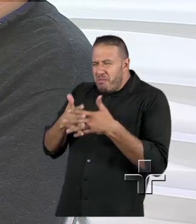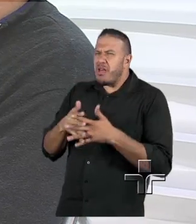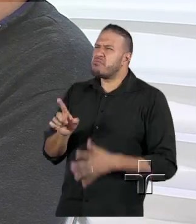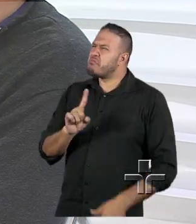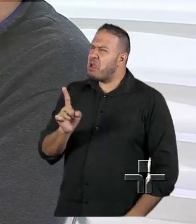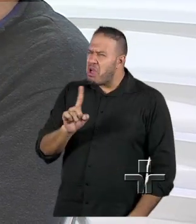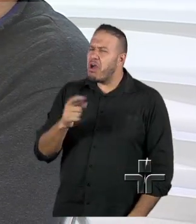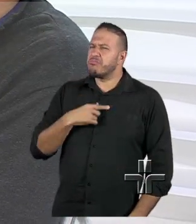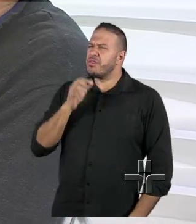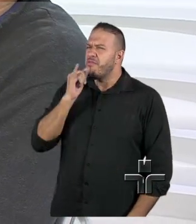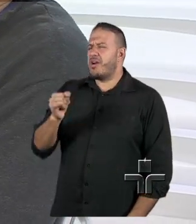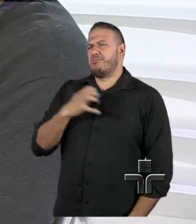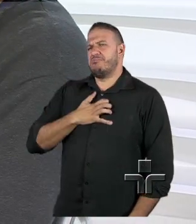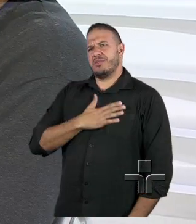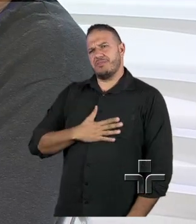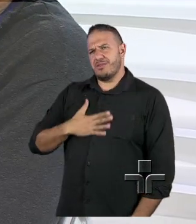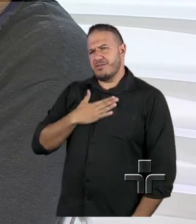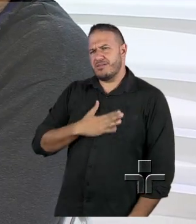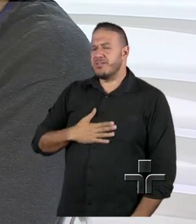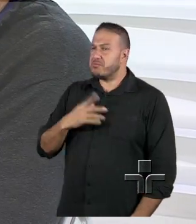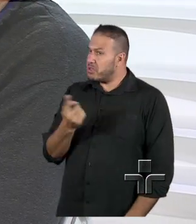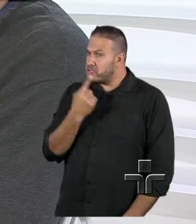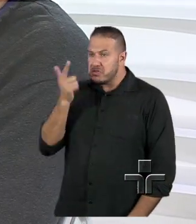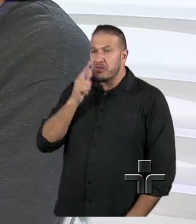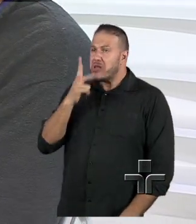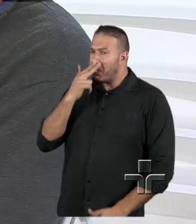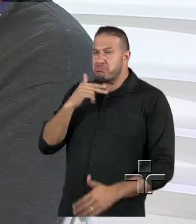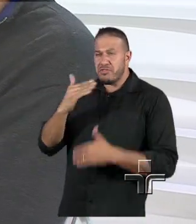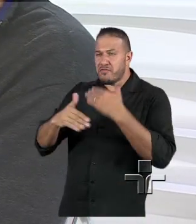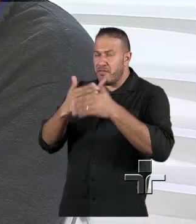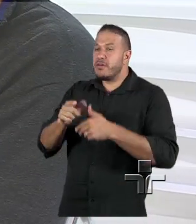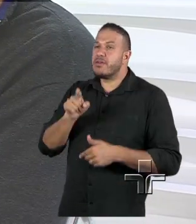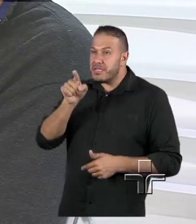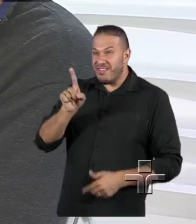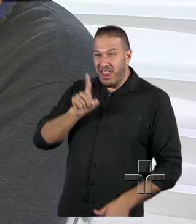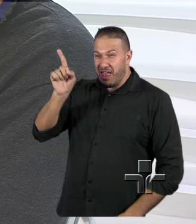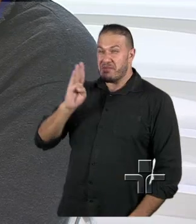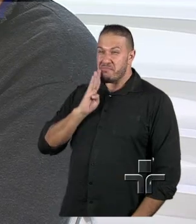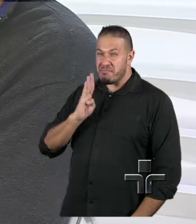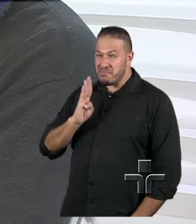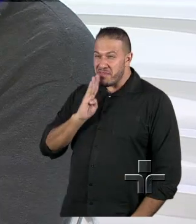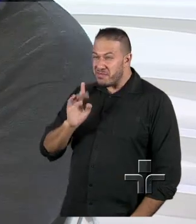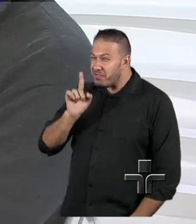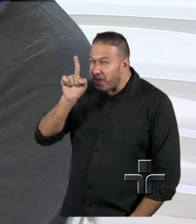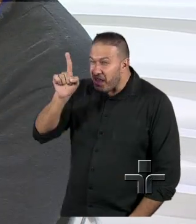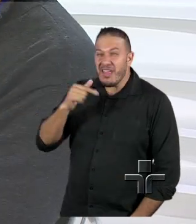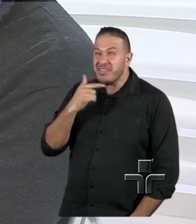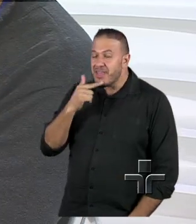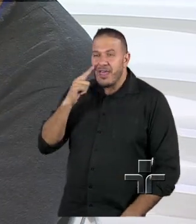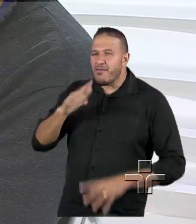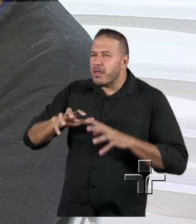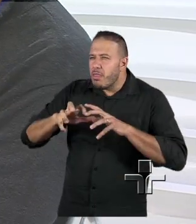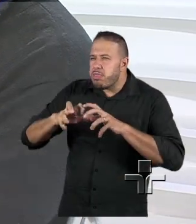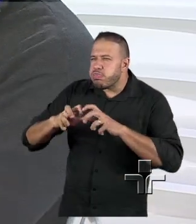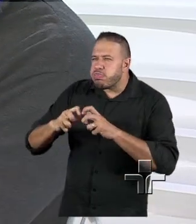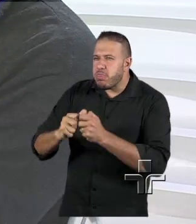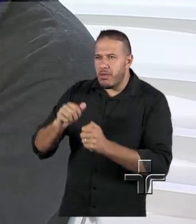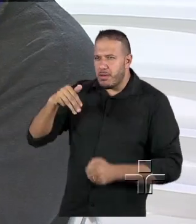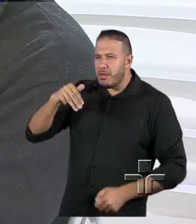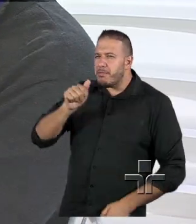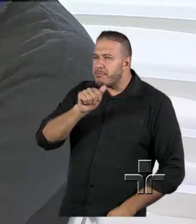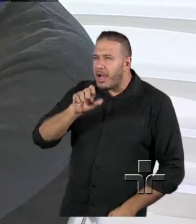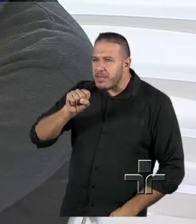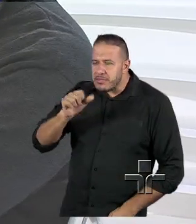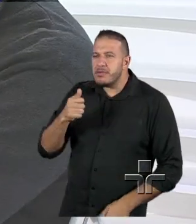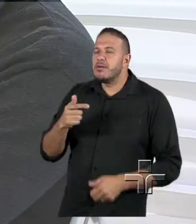tenho muito prazer, porque isso faz a gente se desenvolver. Você pega na Bélgica, ninguém faz a massa de chocolate. Os